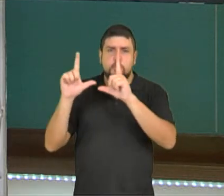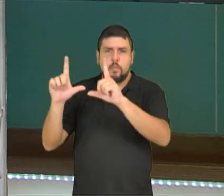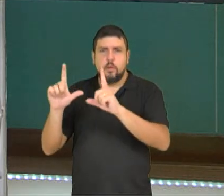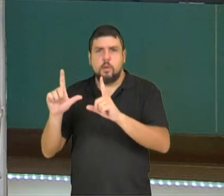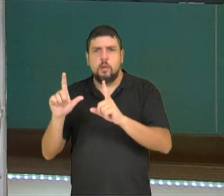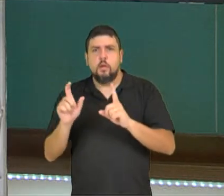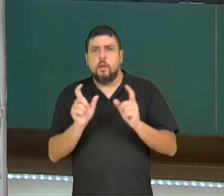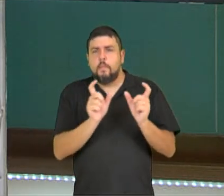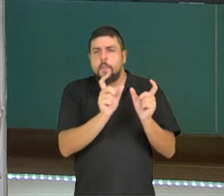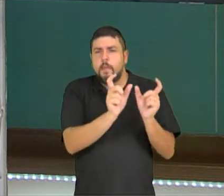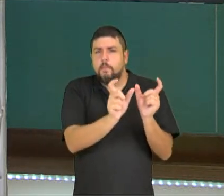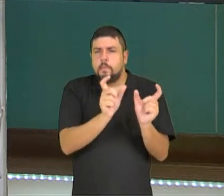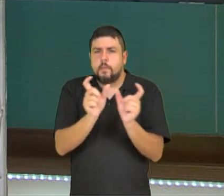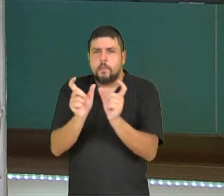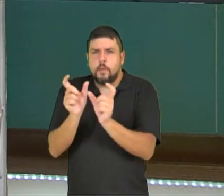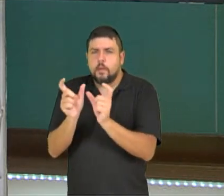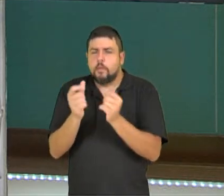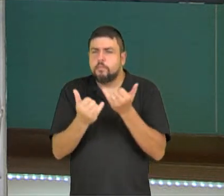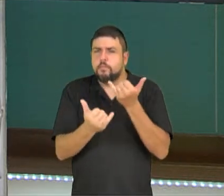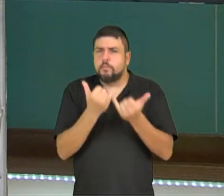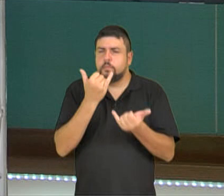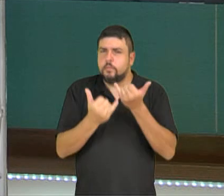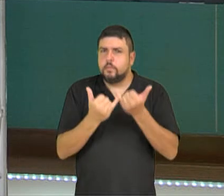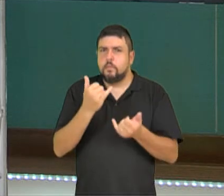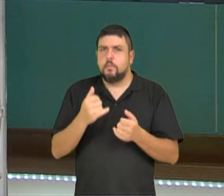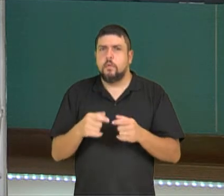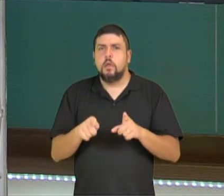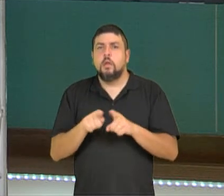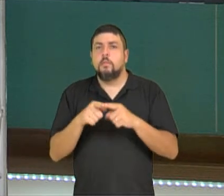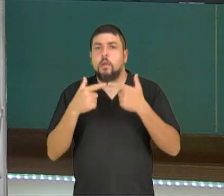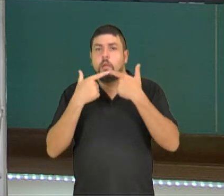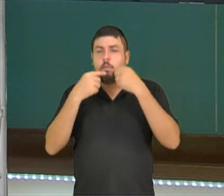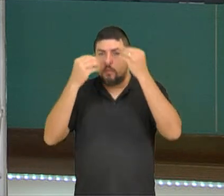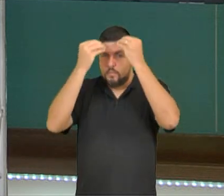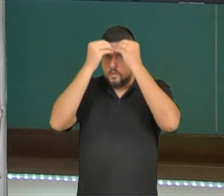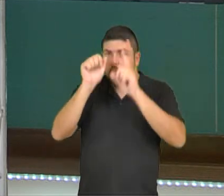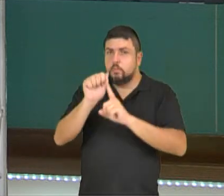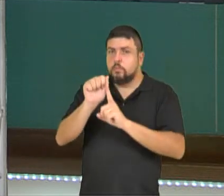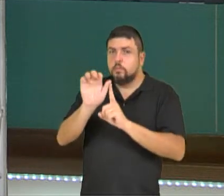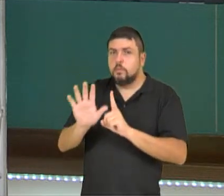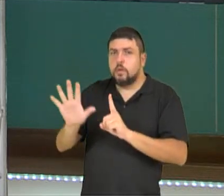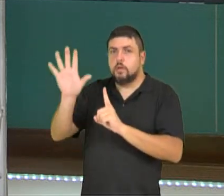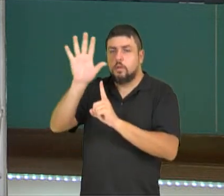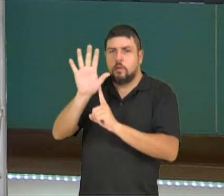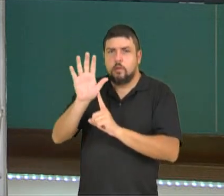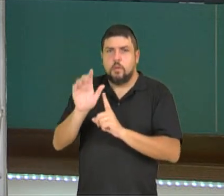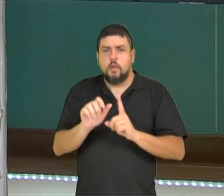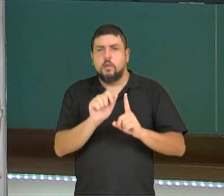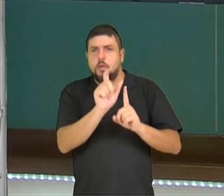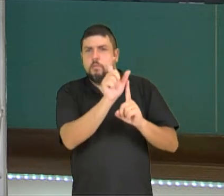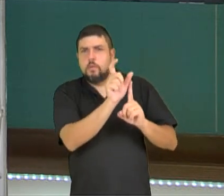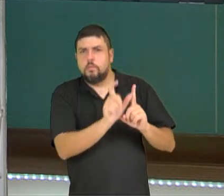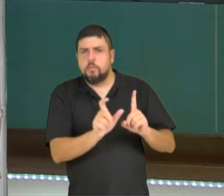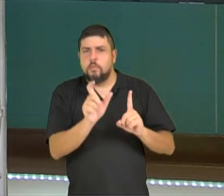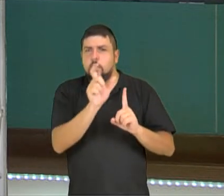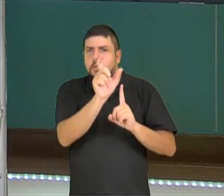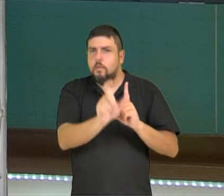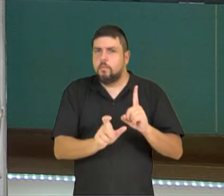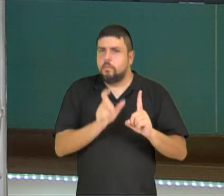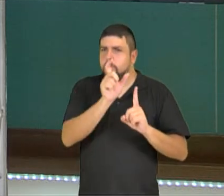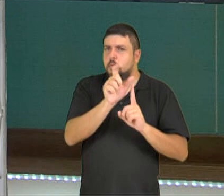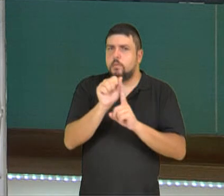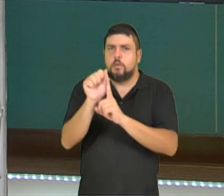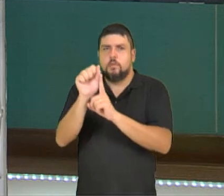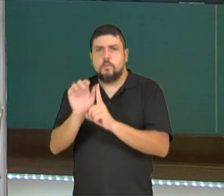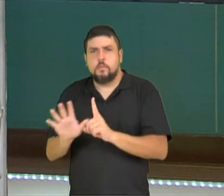semelhantes, né? Também temos uma linguagem não verbal também semelhante, uma linguagem verbal, as palavras também semelhantes.